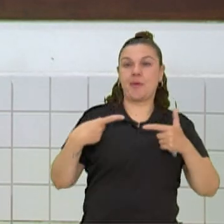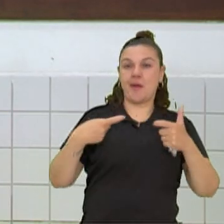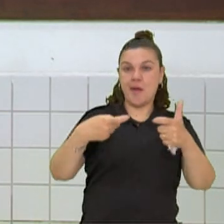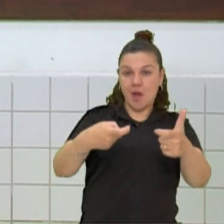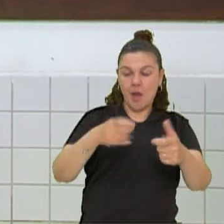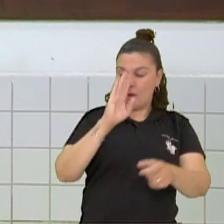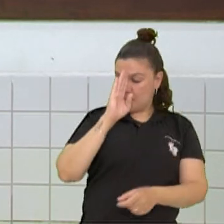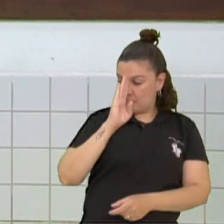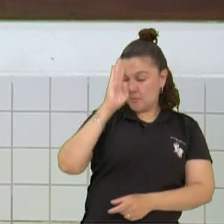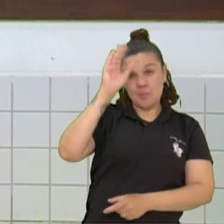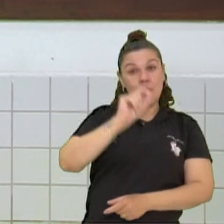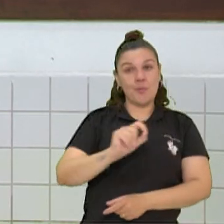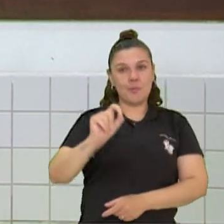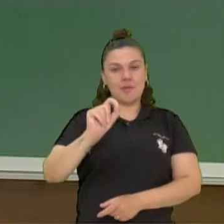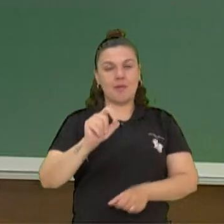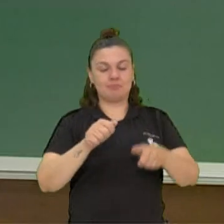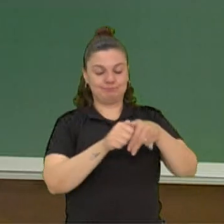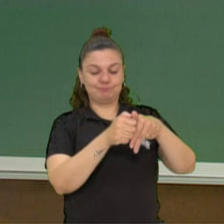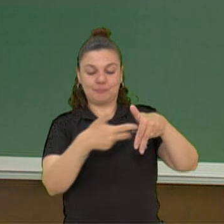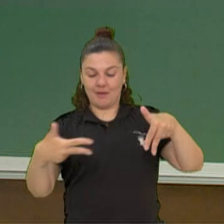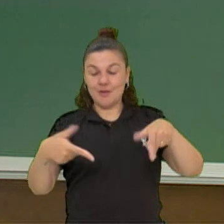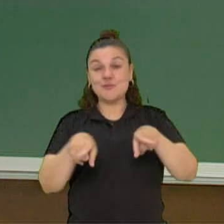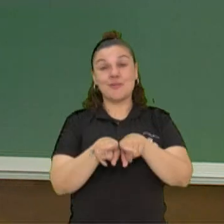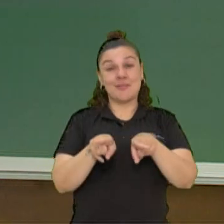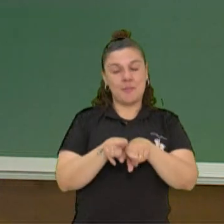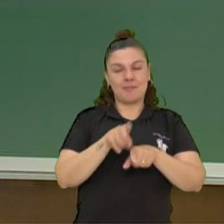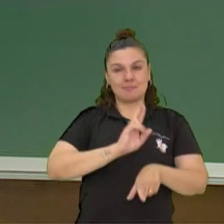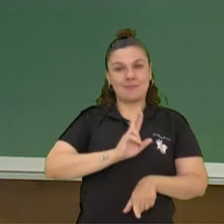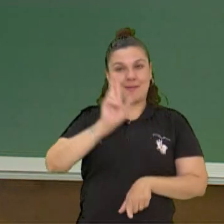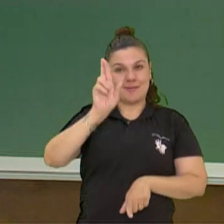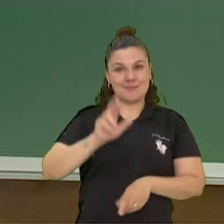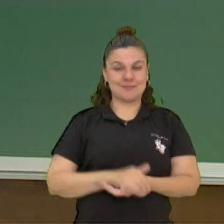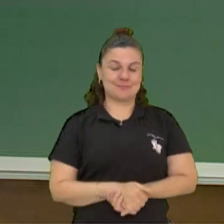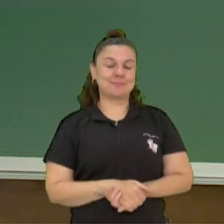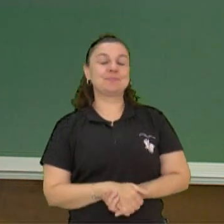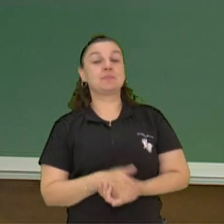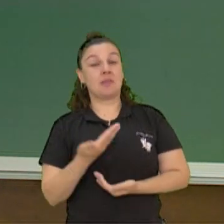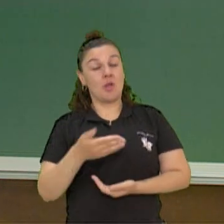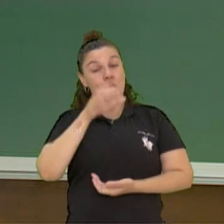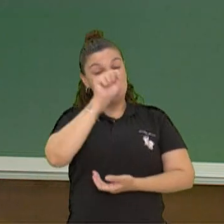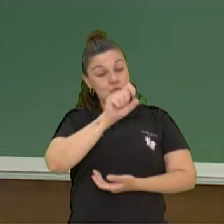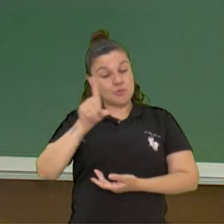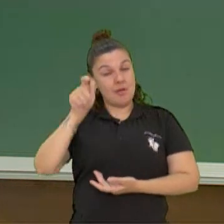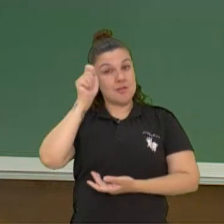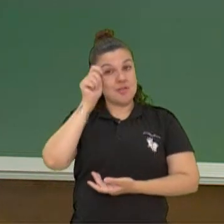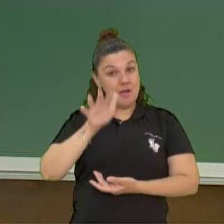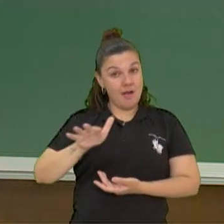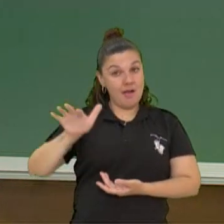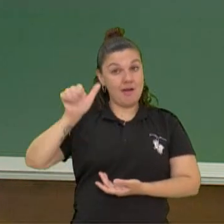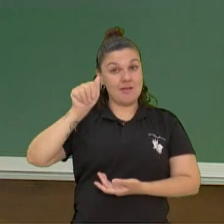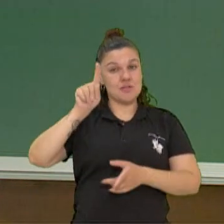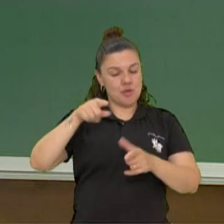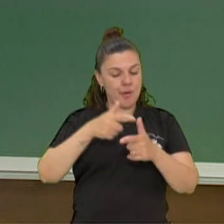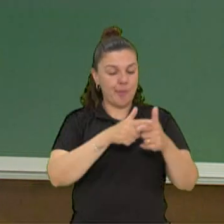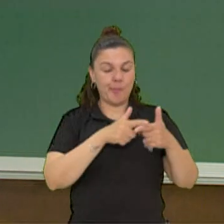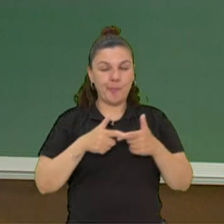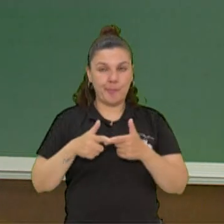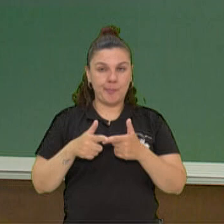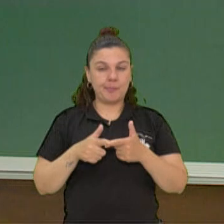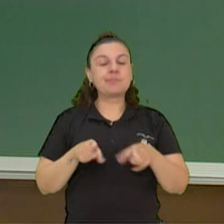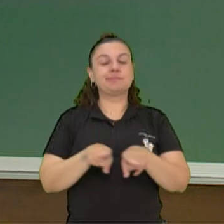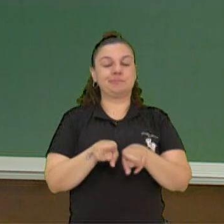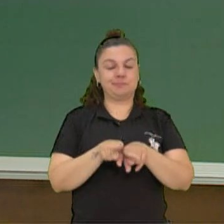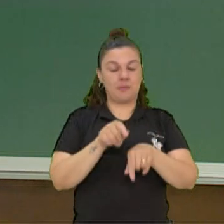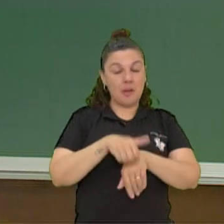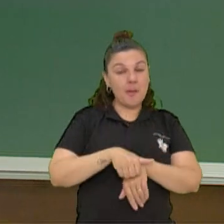conflitos, principalmente étnicos e religiosos. Então, o Sudeste Asiático, que já é uma região de situação precária, vem